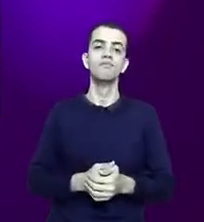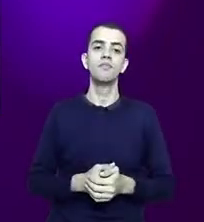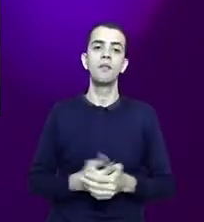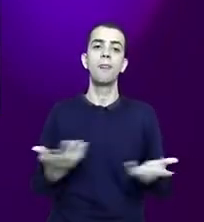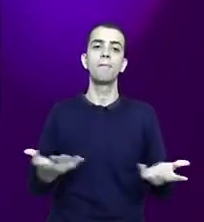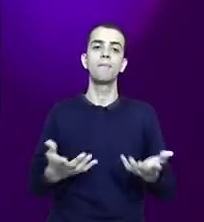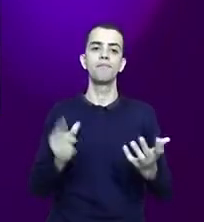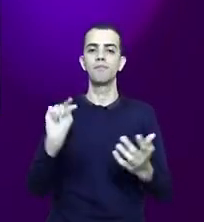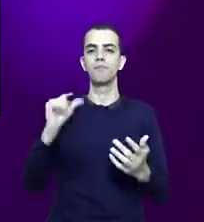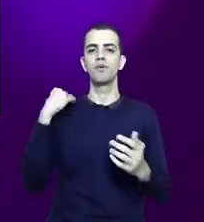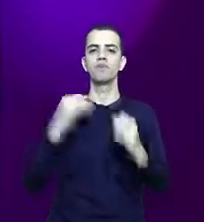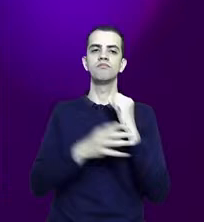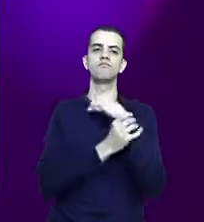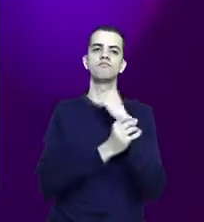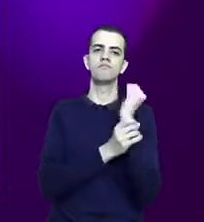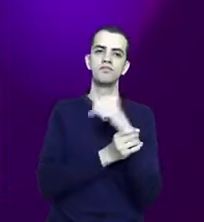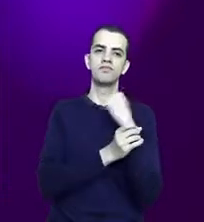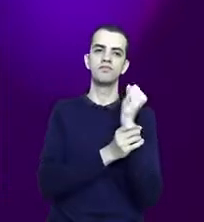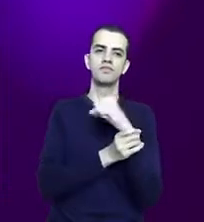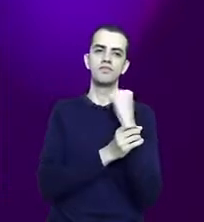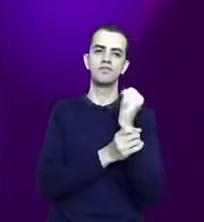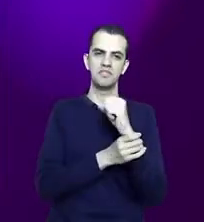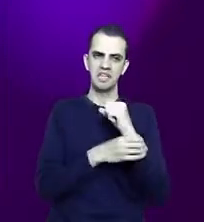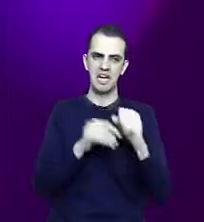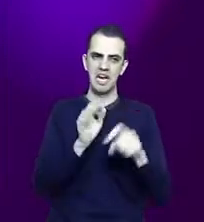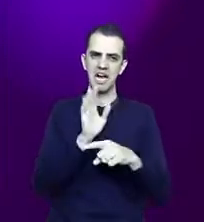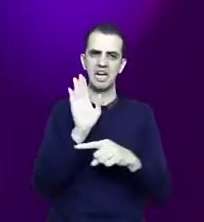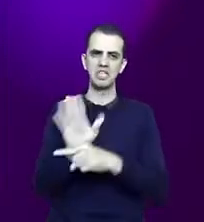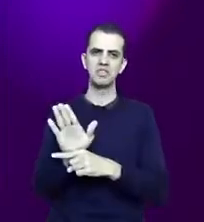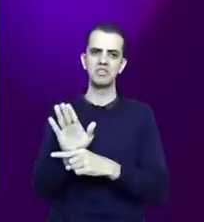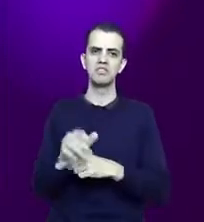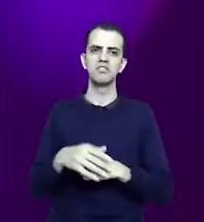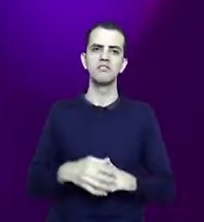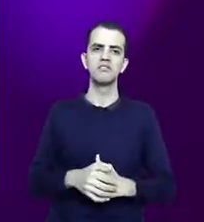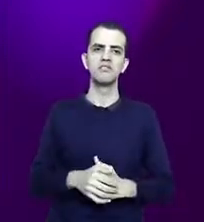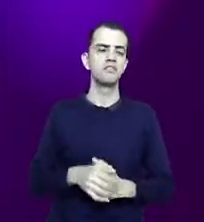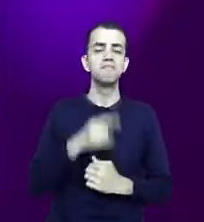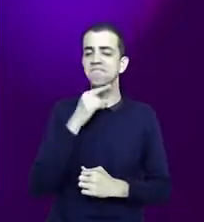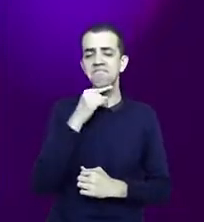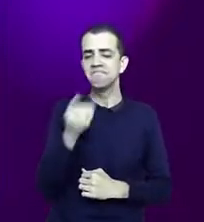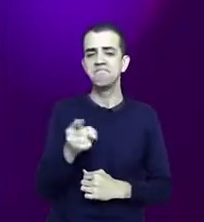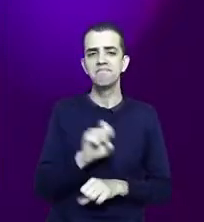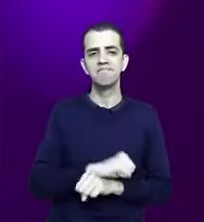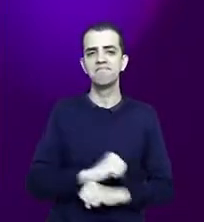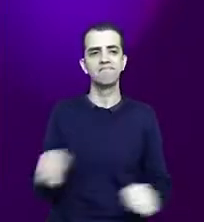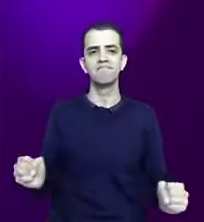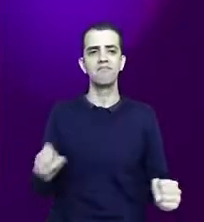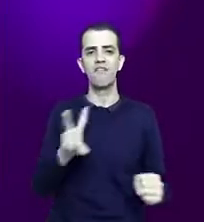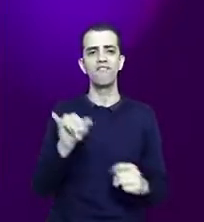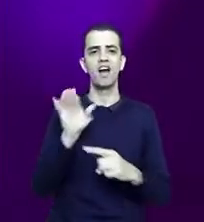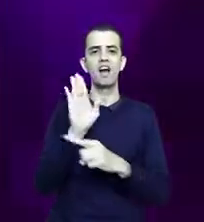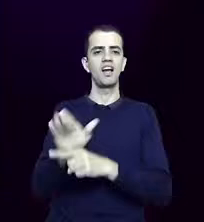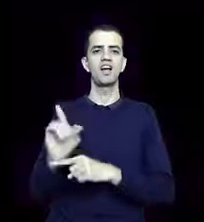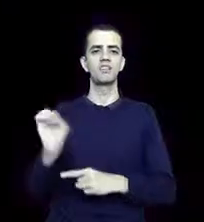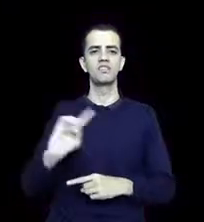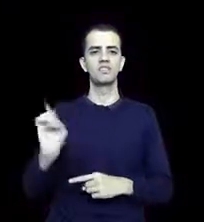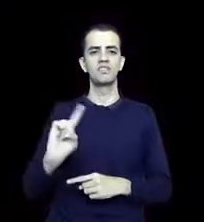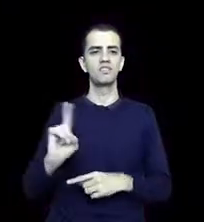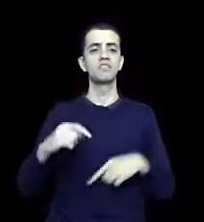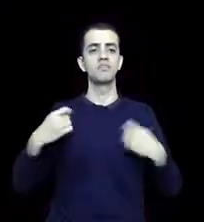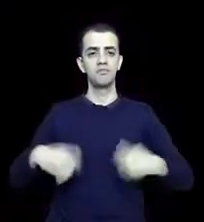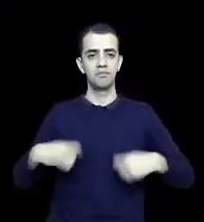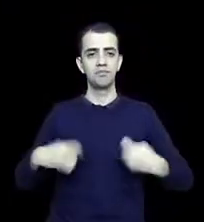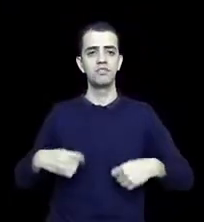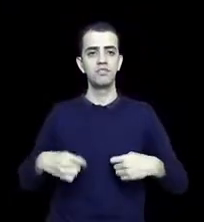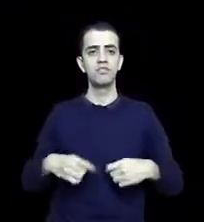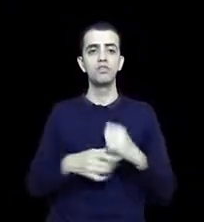físio. Você acha que dá para manter? Eu acho que, na realidade, não vai melhorar em nada. Eu acho que ele tem que só